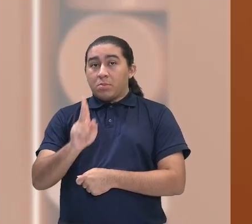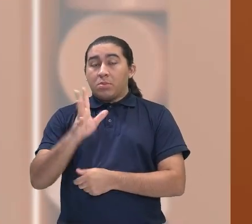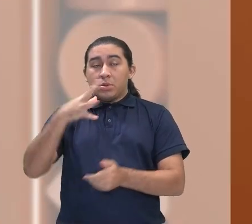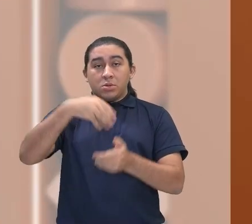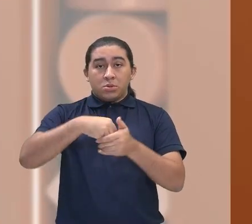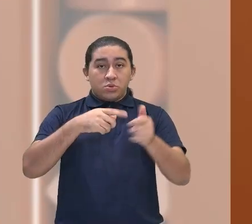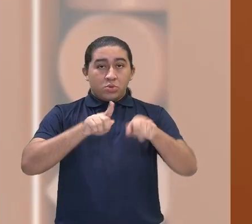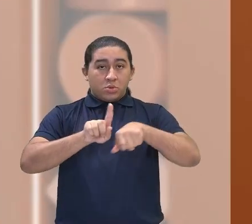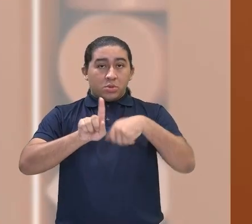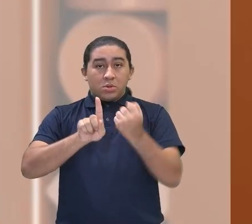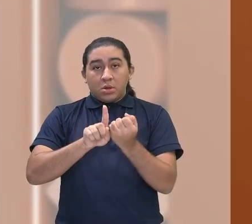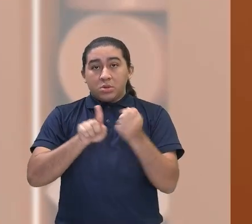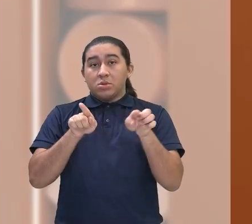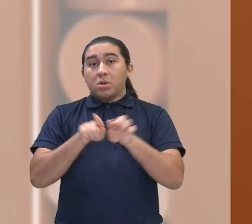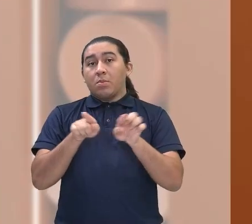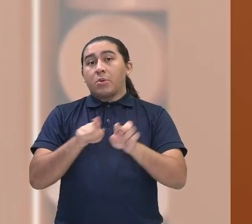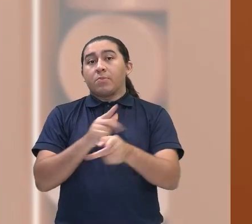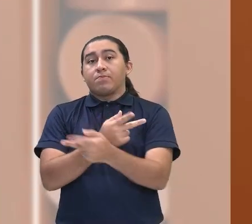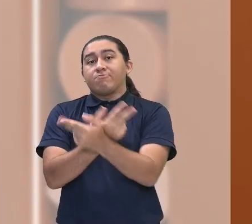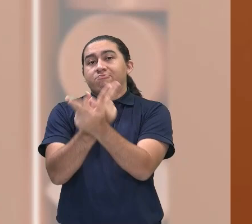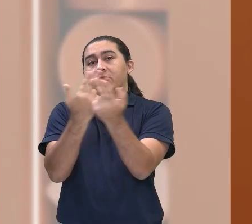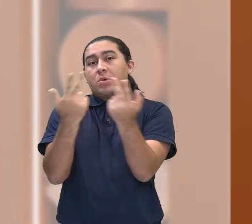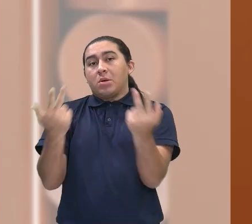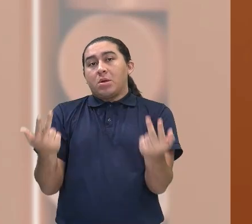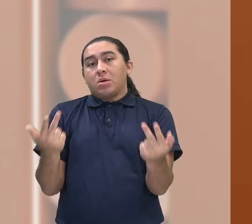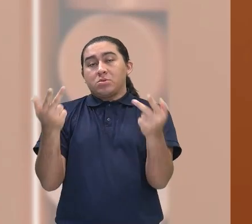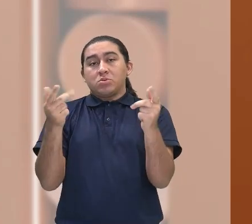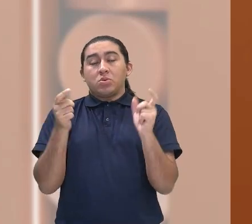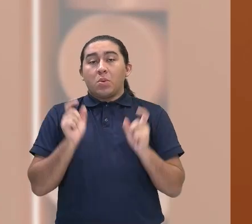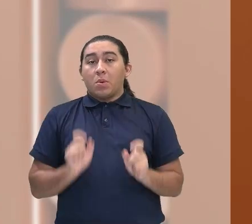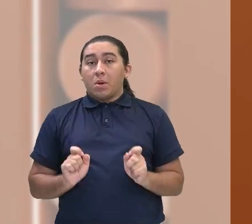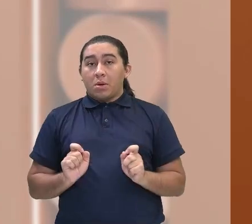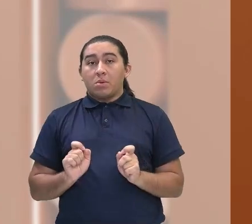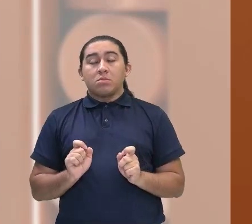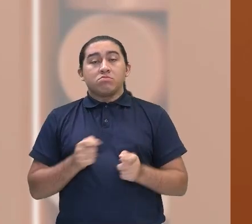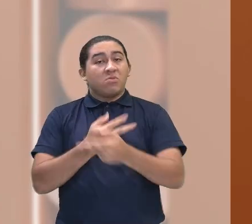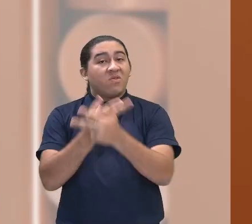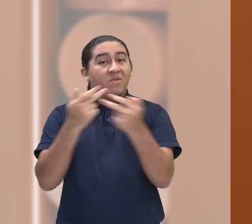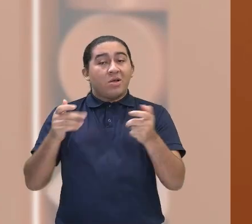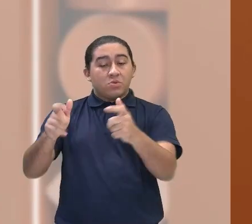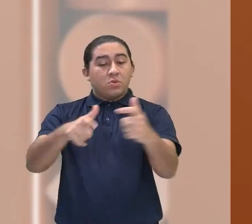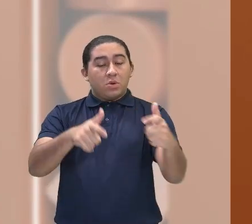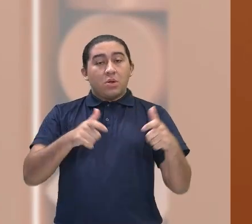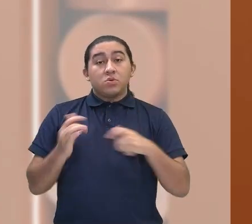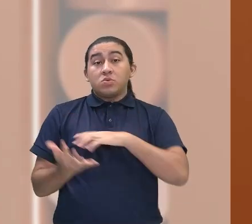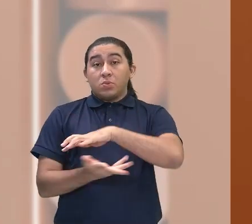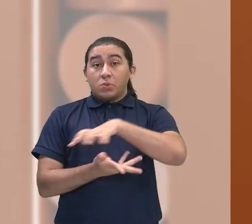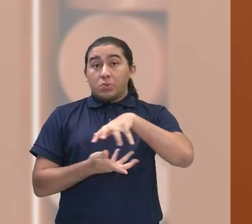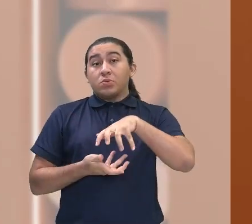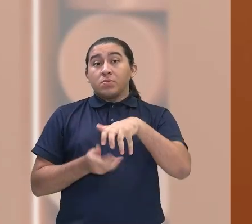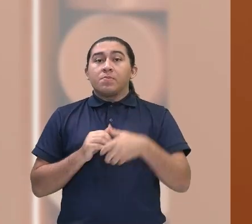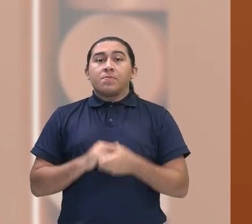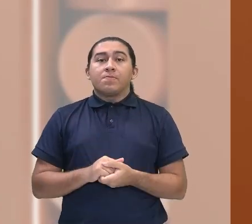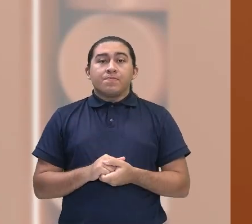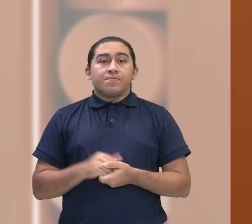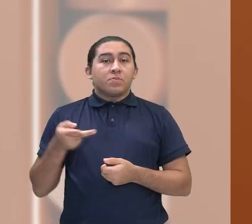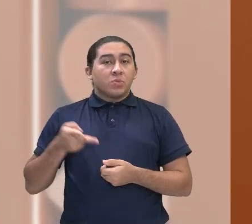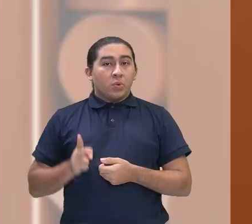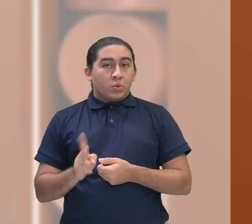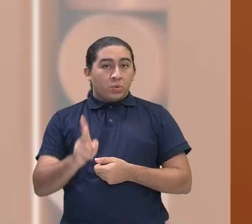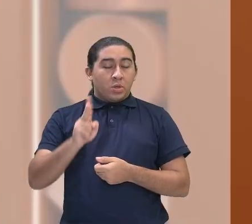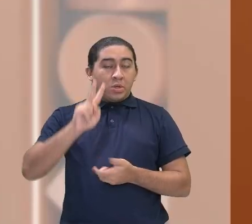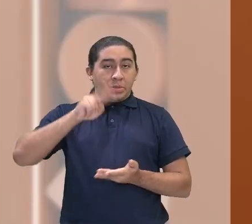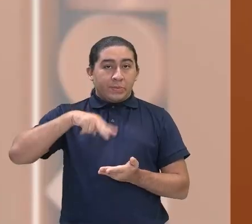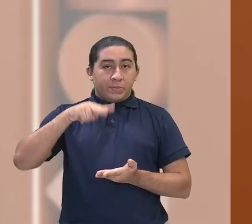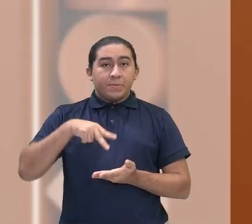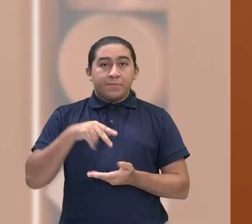sociedade, em diferentes, né, geografias do globo terrestre. Sigamos ao texto ainda